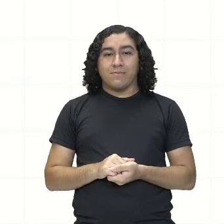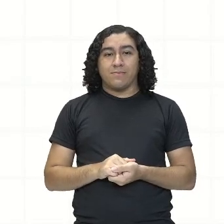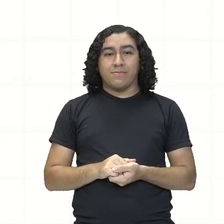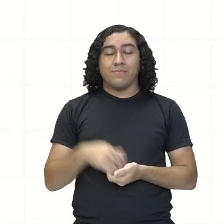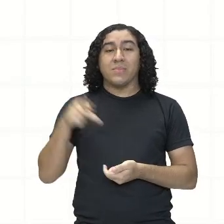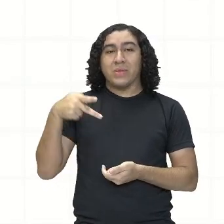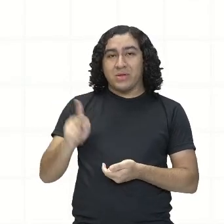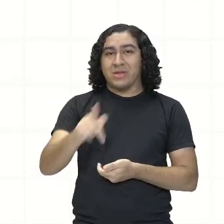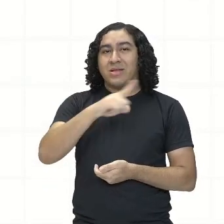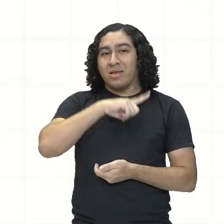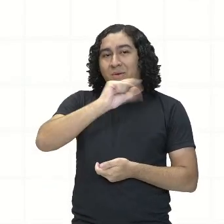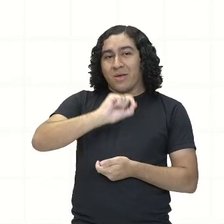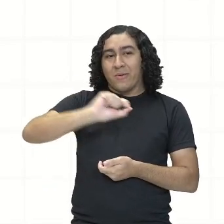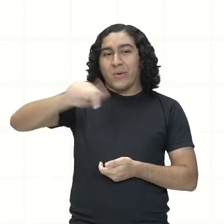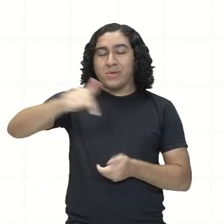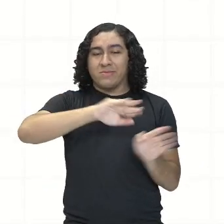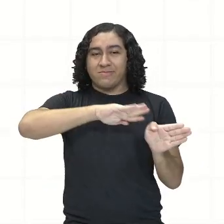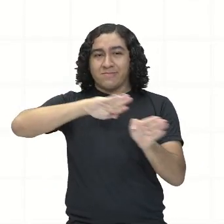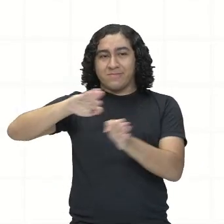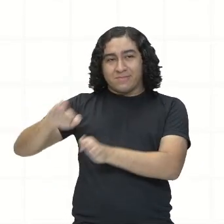os anabatistas.